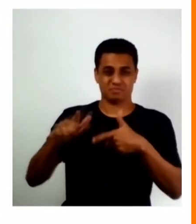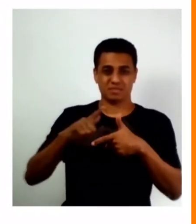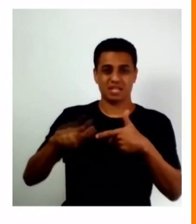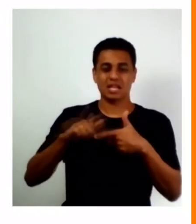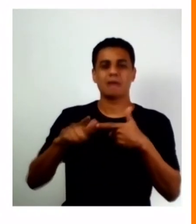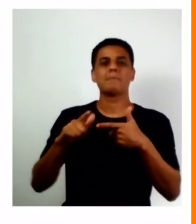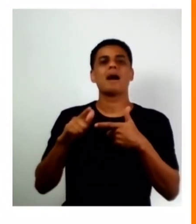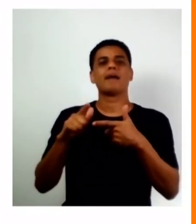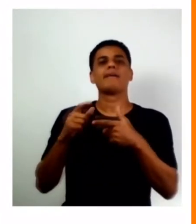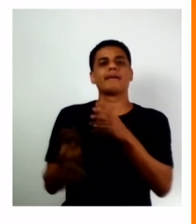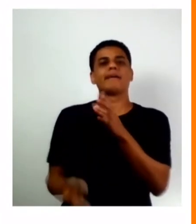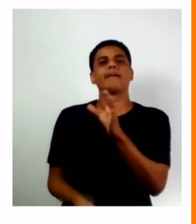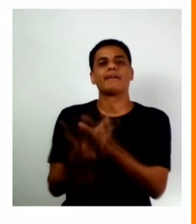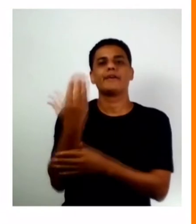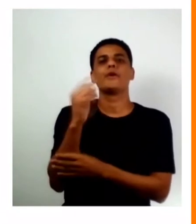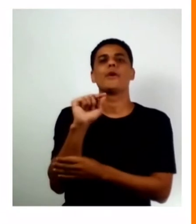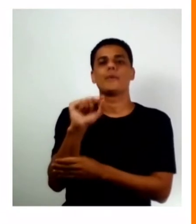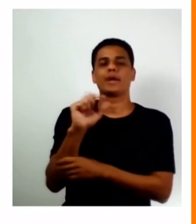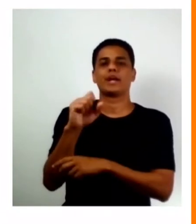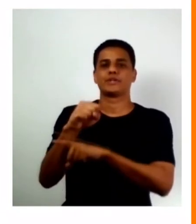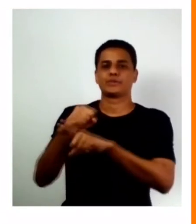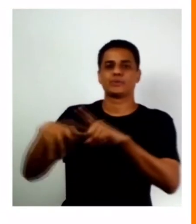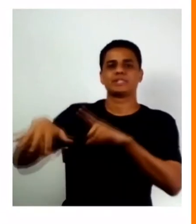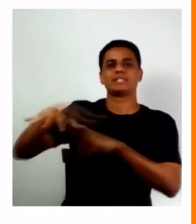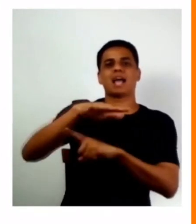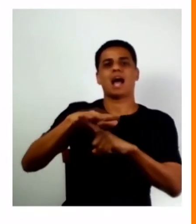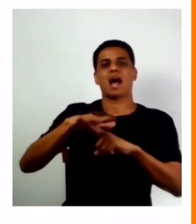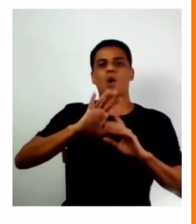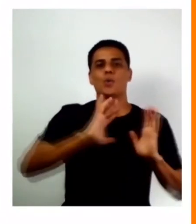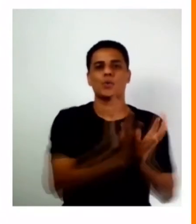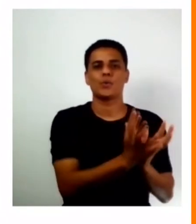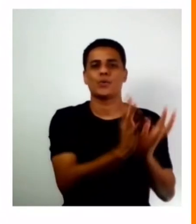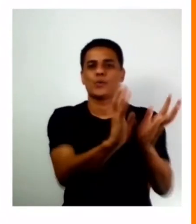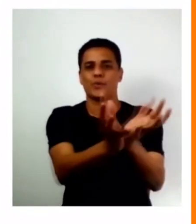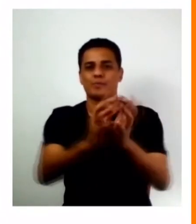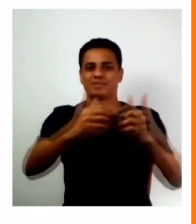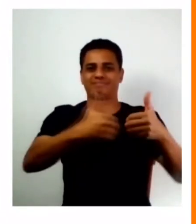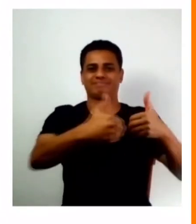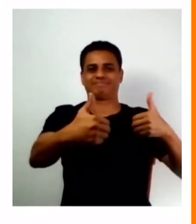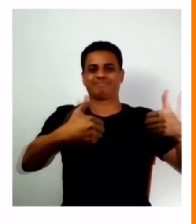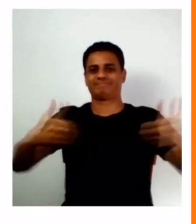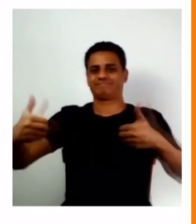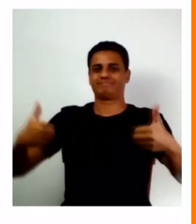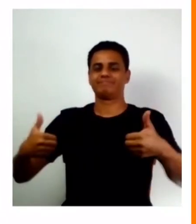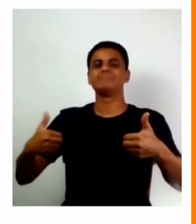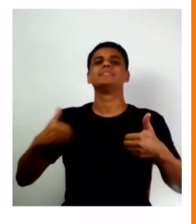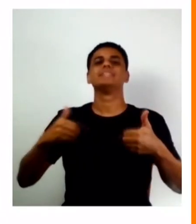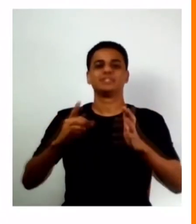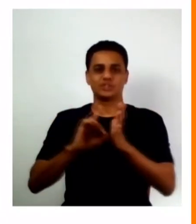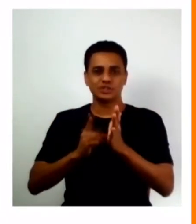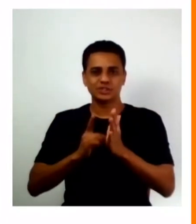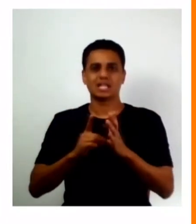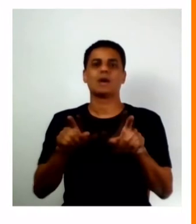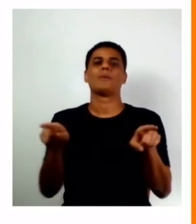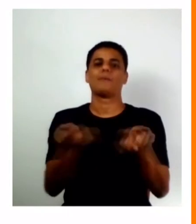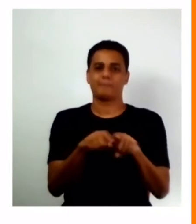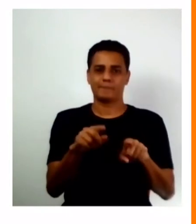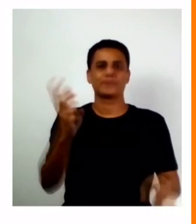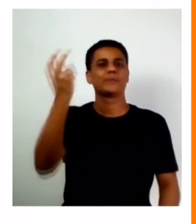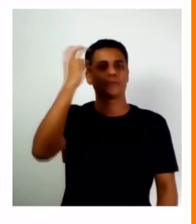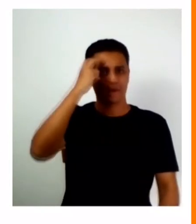social, uma brecha digital e uma brecha cultural com poblações